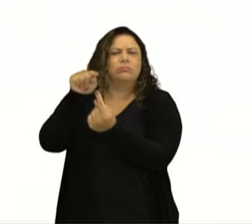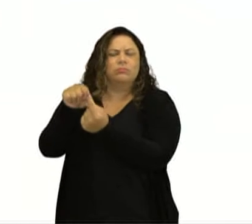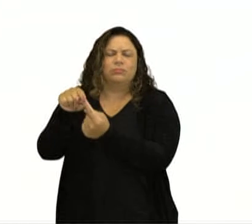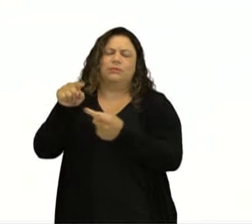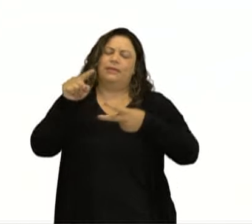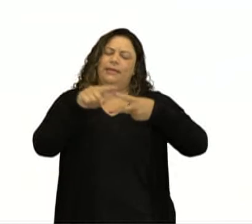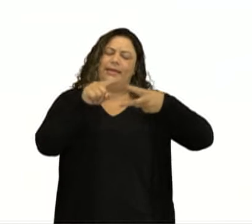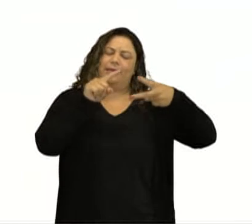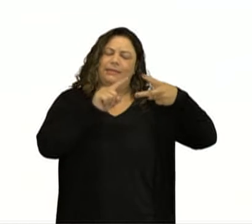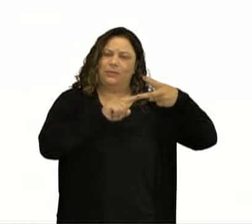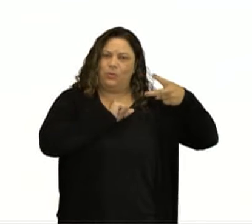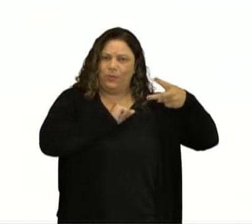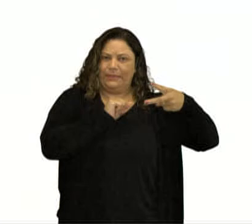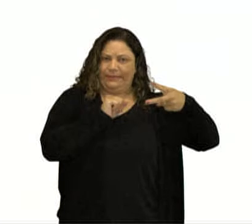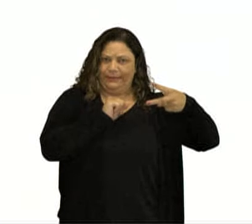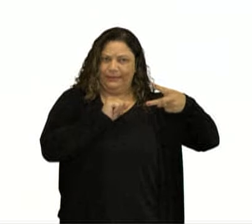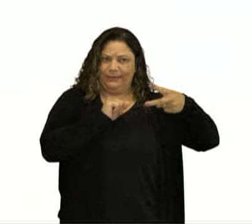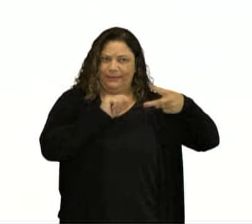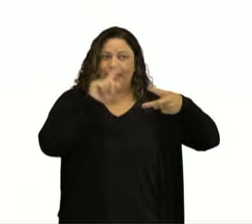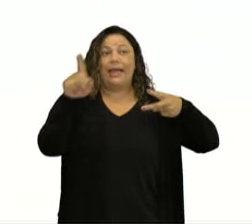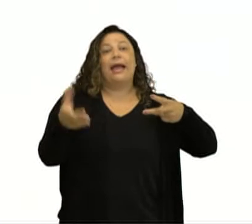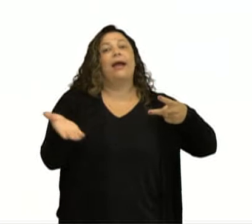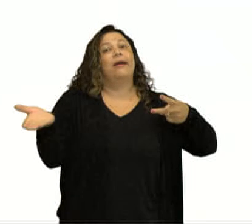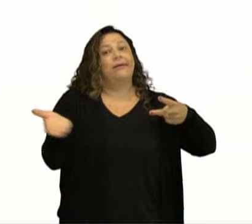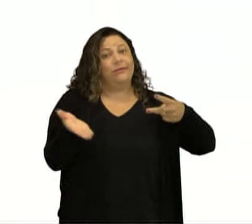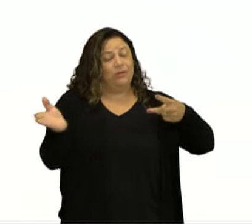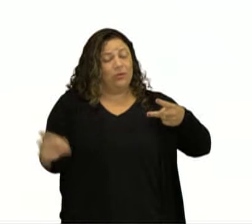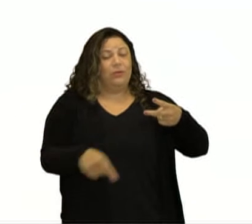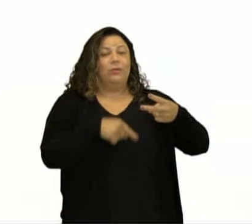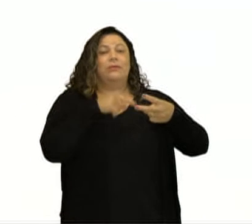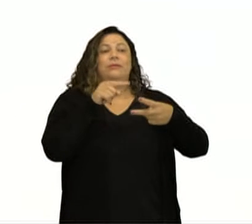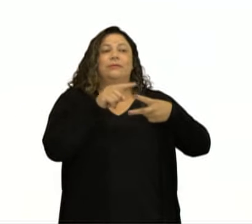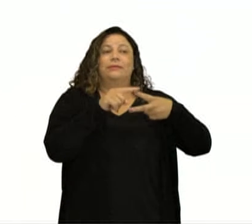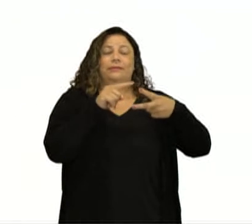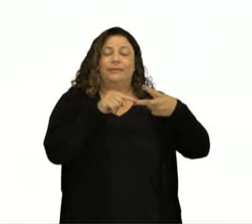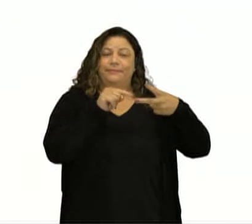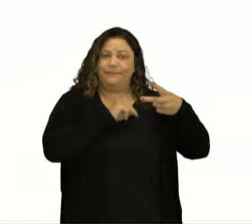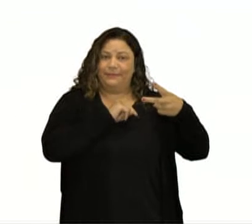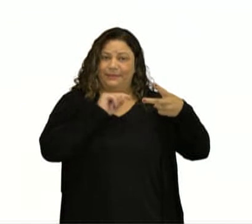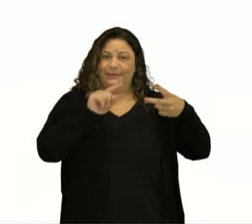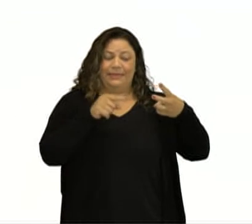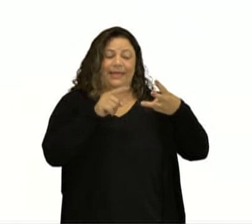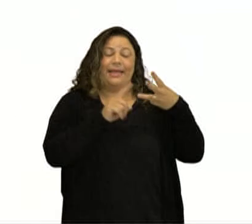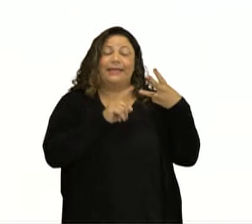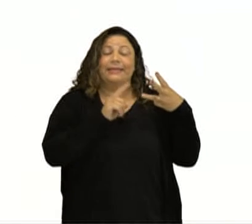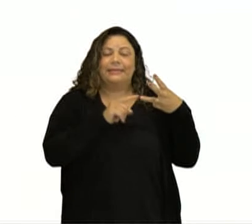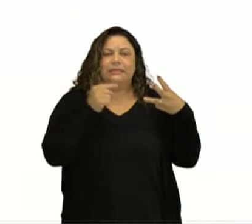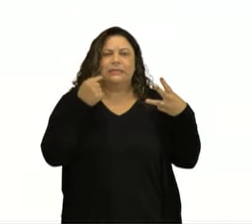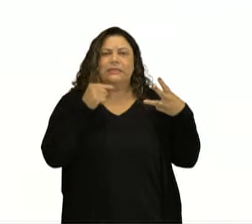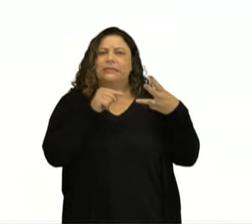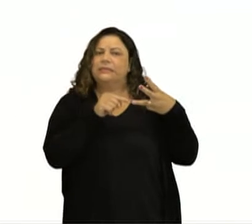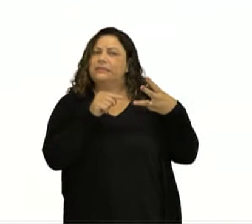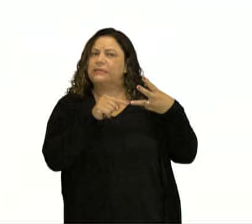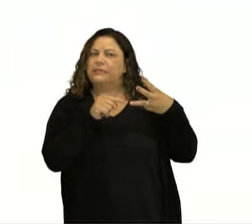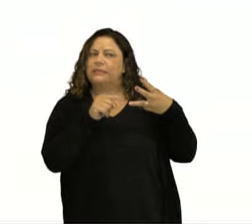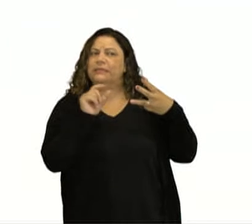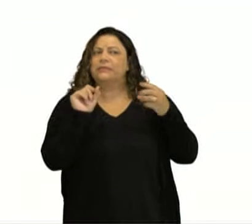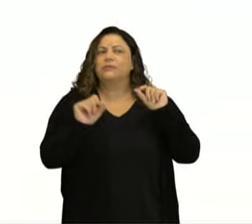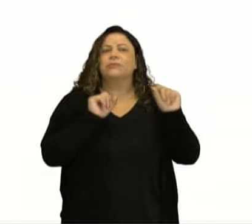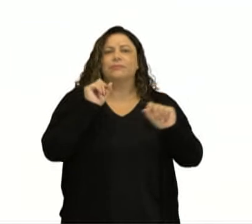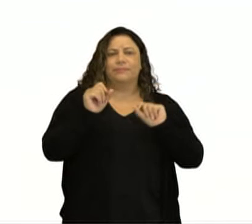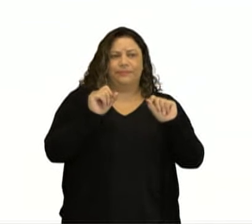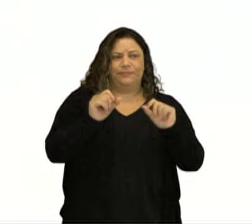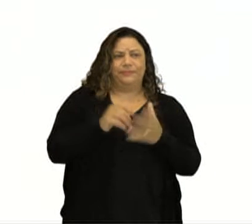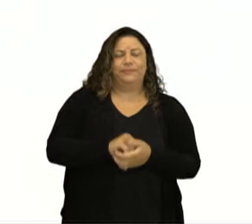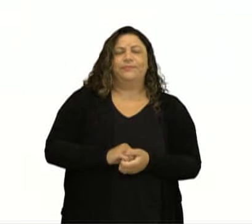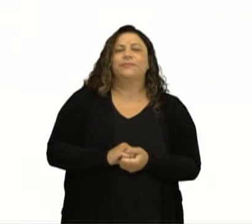ou não inerciais. Agora, a terceira, como eu falei para vocês, elas são válidas apenas para referenciais inerciais,